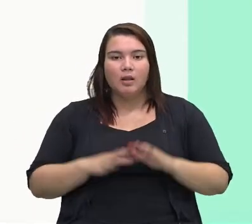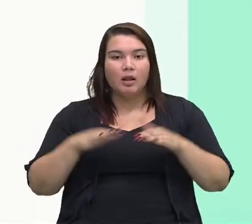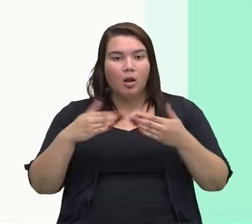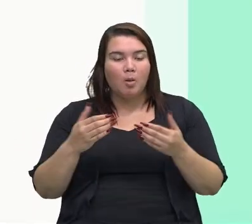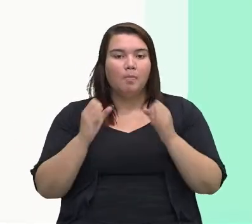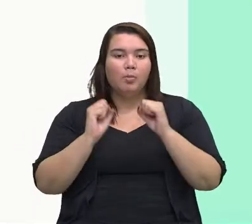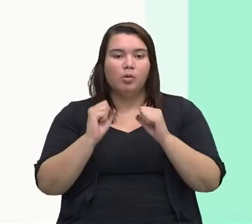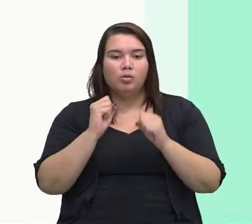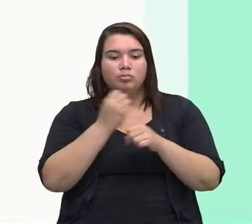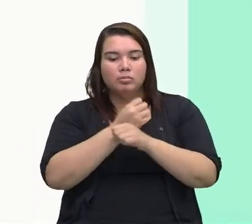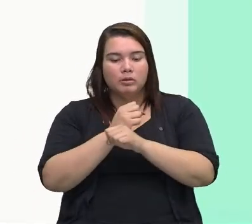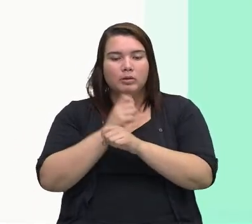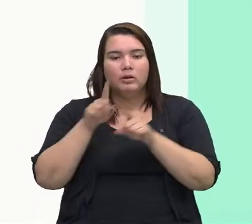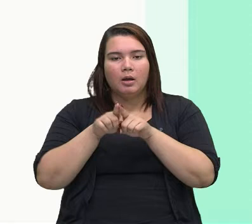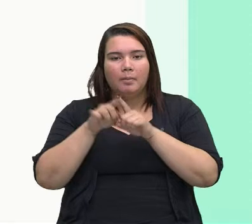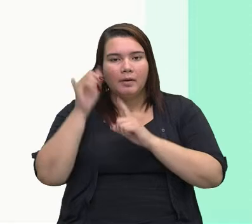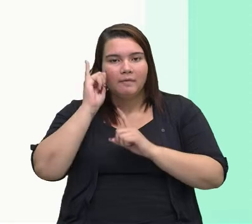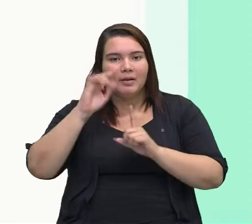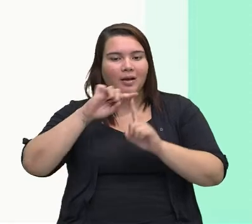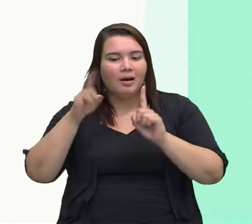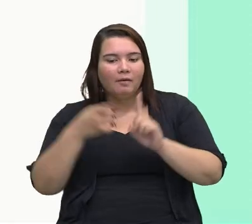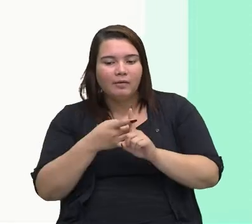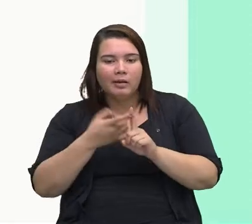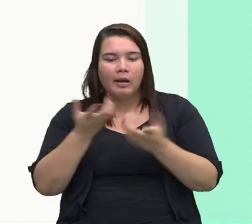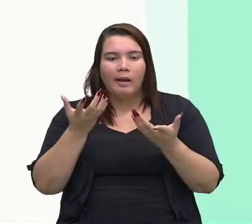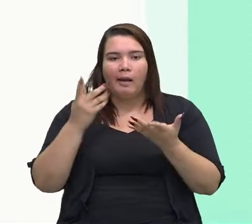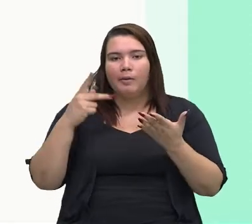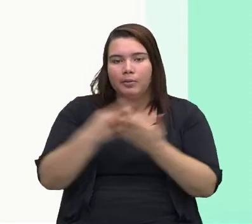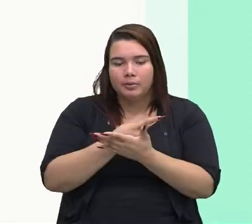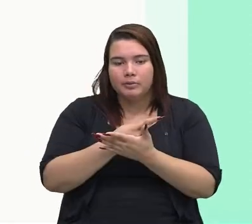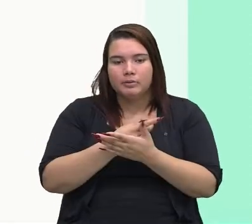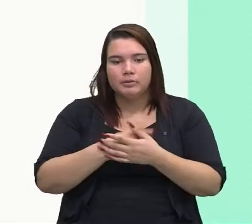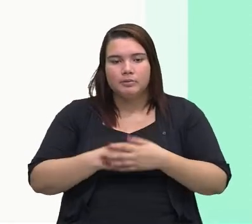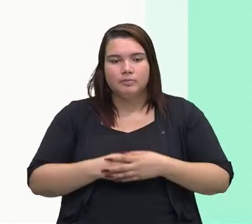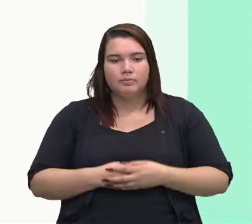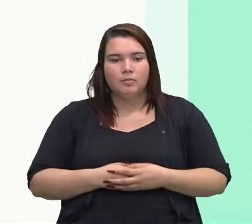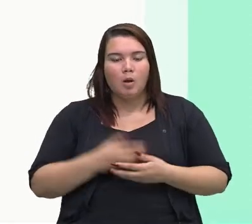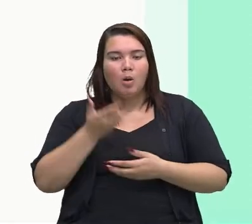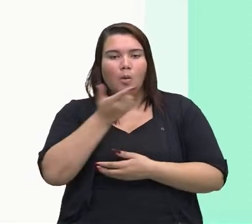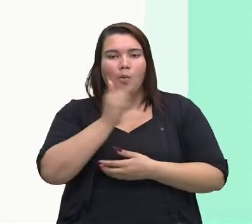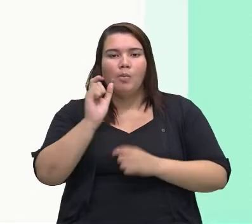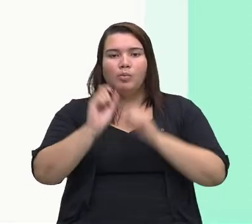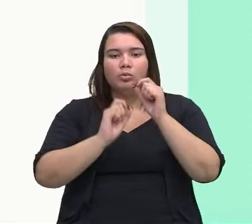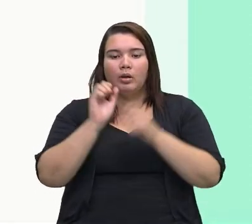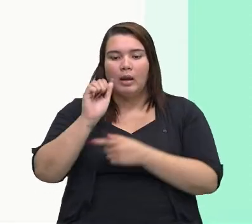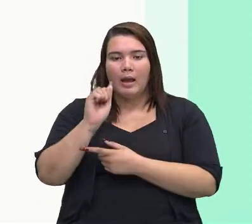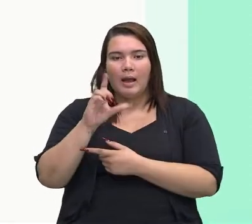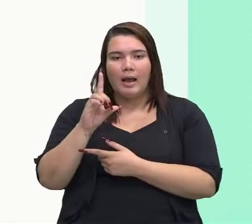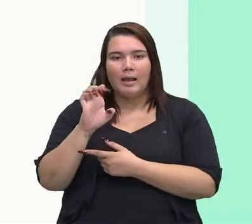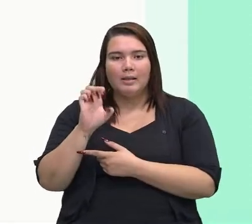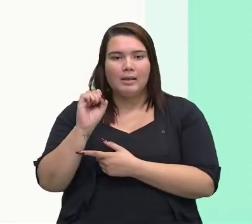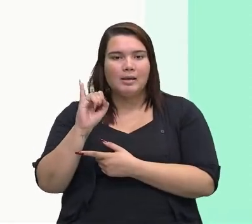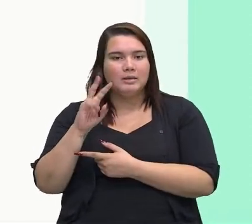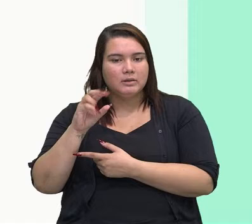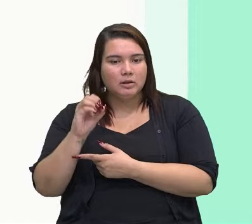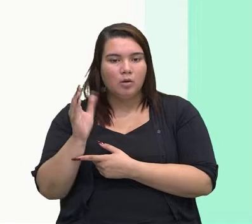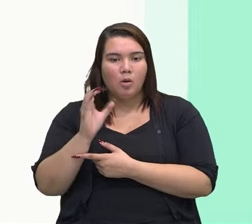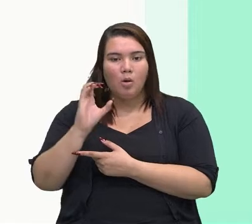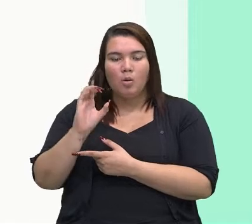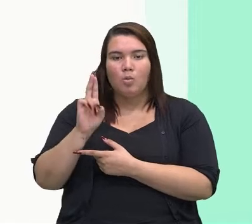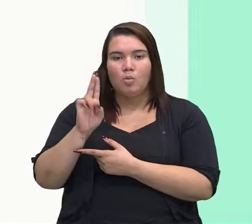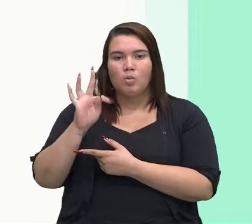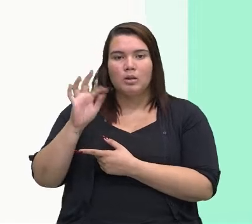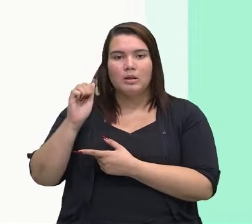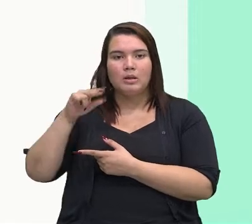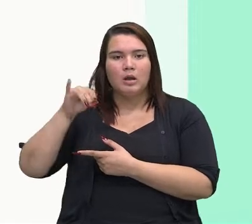pode prevenir uma gravidez indesejada. Temos mais um outro para observar. A gente tem aí os adesivos cutâneos, né? Eles são colocados